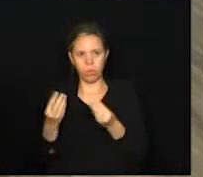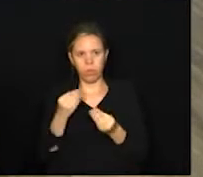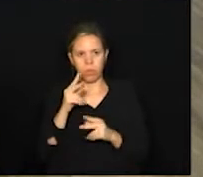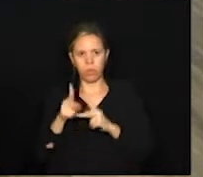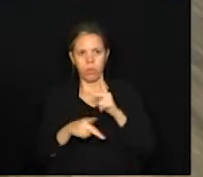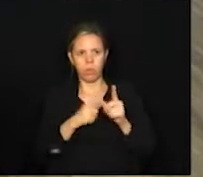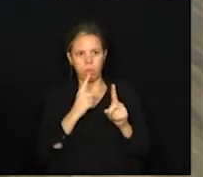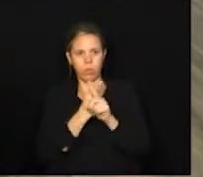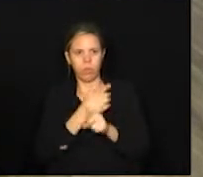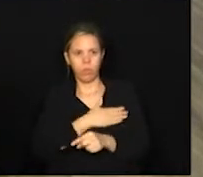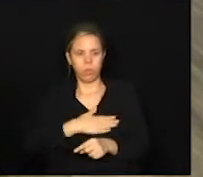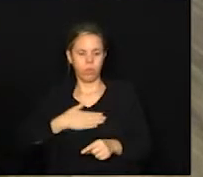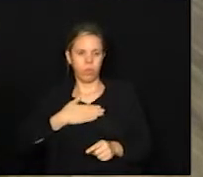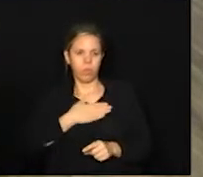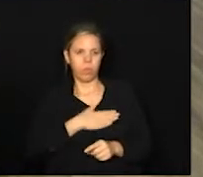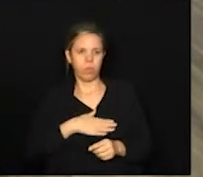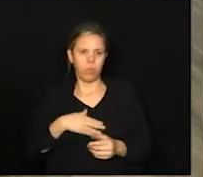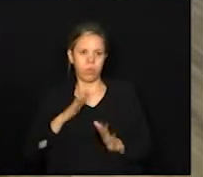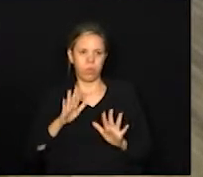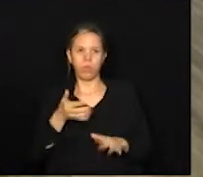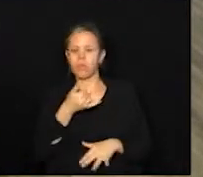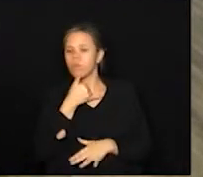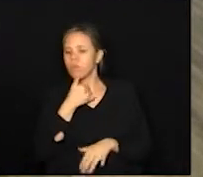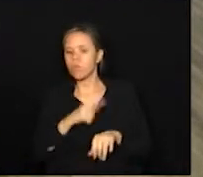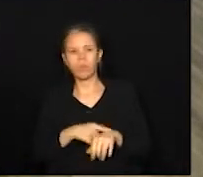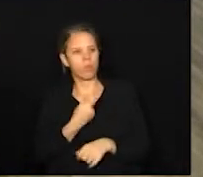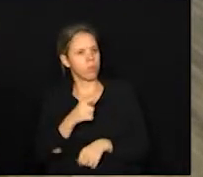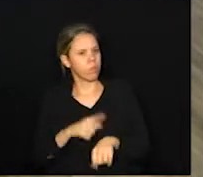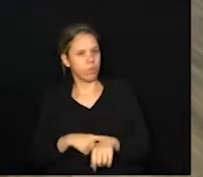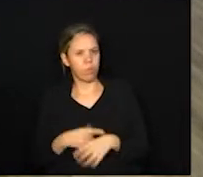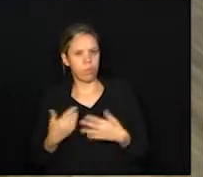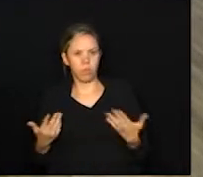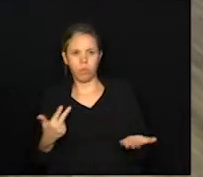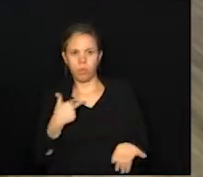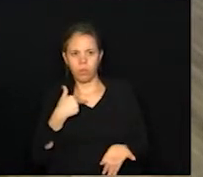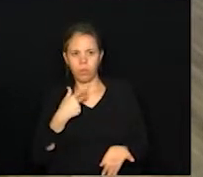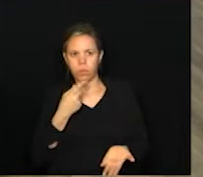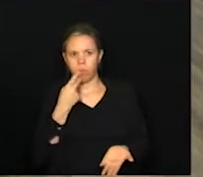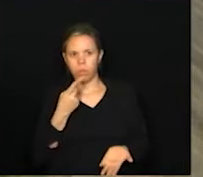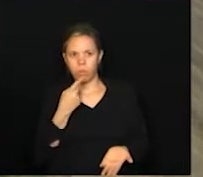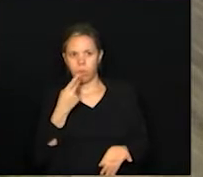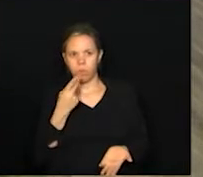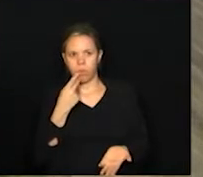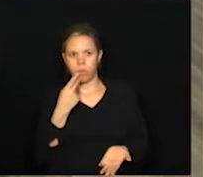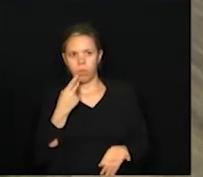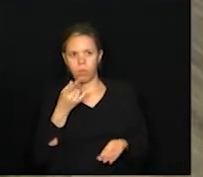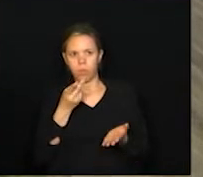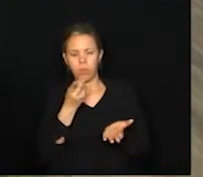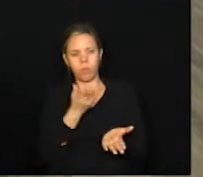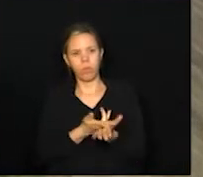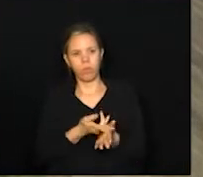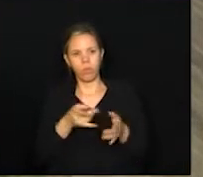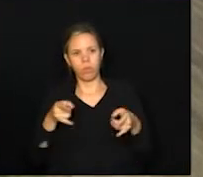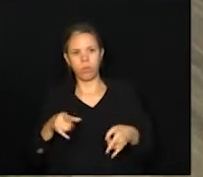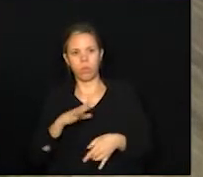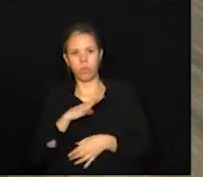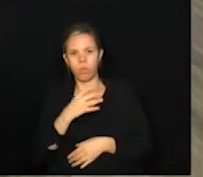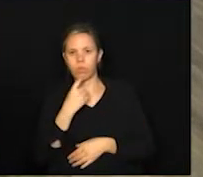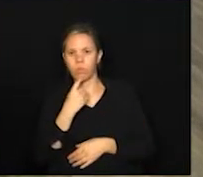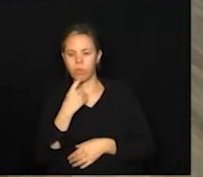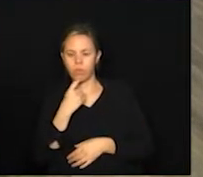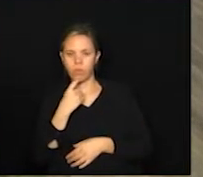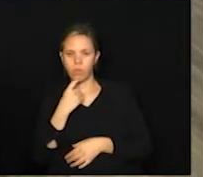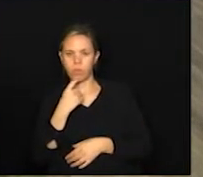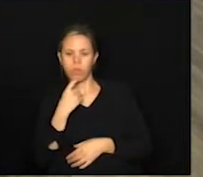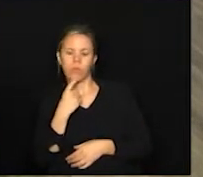pessoas gostam de se reunir. Infelizmente, agora ainda não é o momento. Vamos falar um pouquinho sobre ocupação de leitos na cidade de Campinas. Vamos